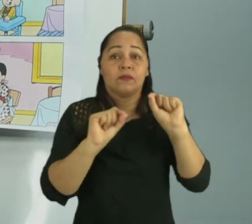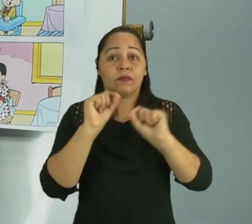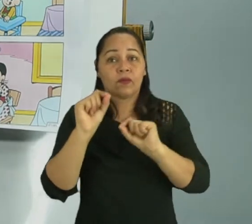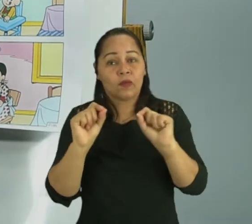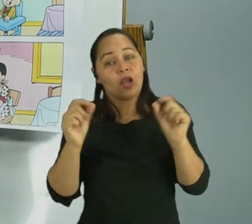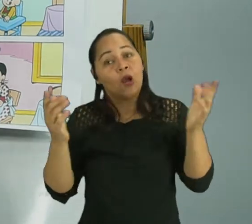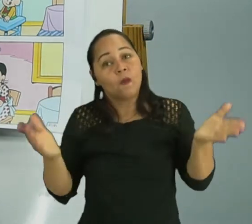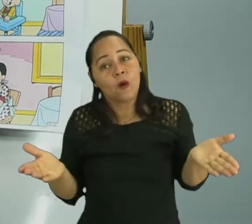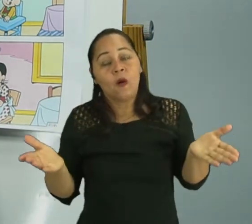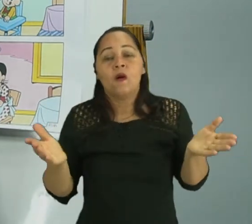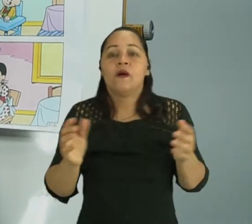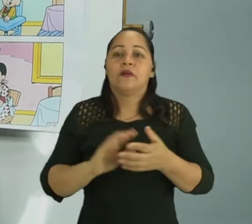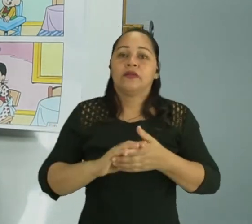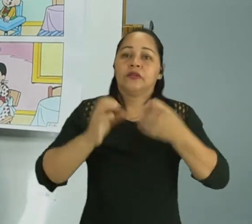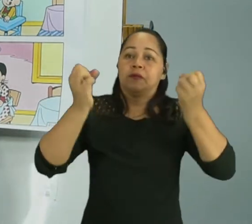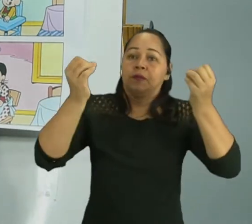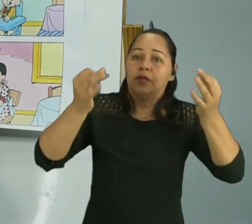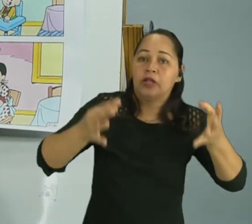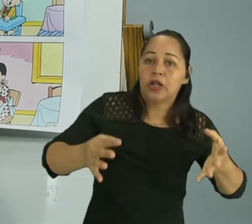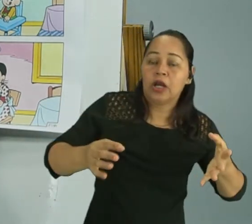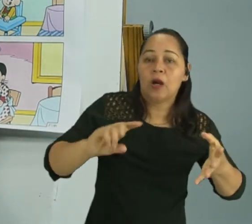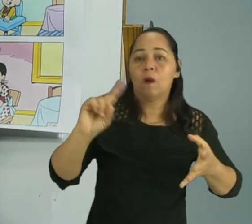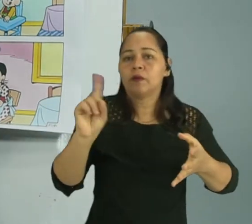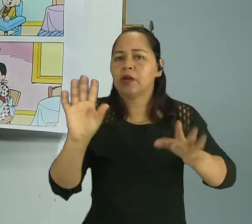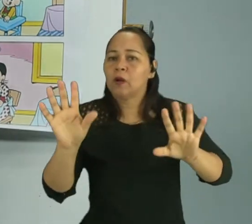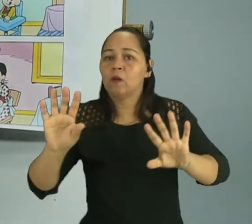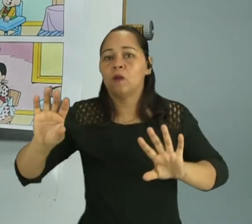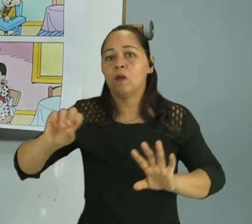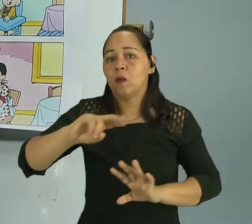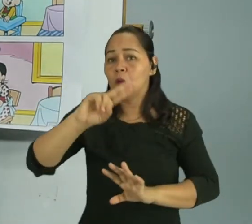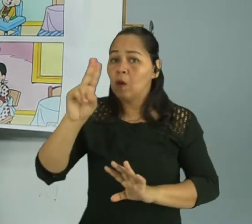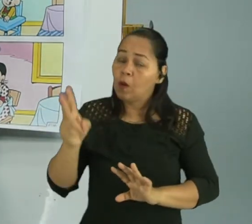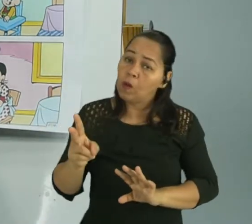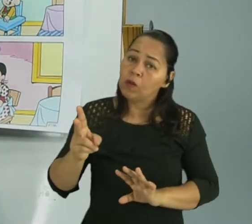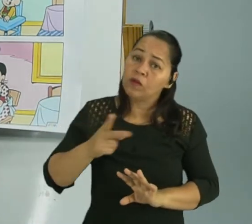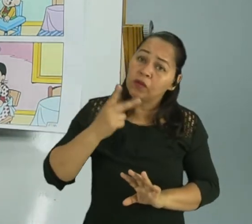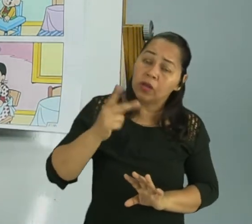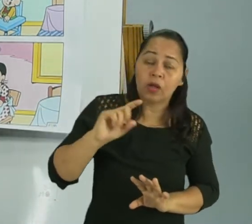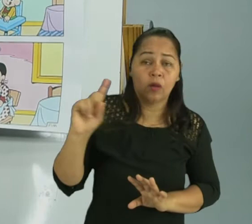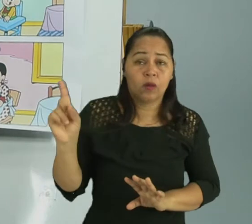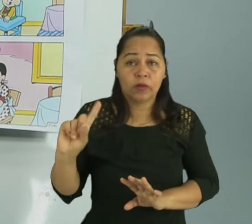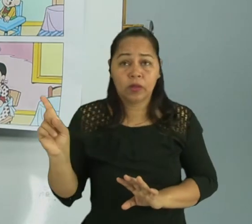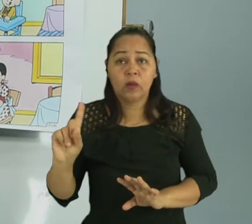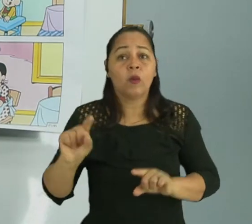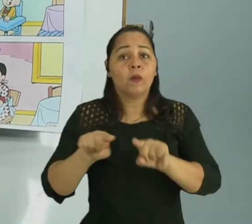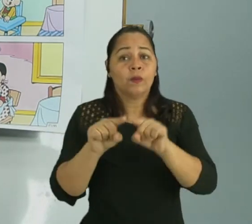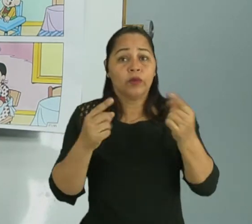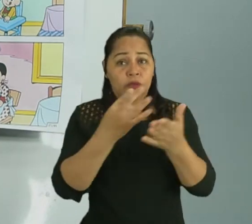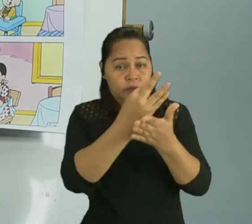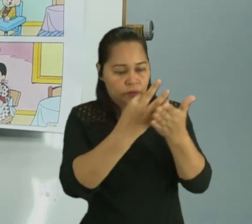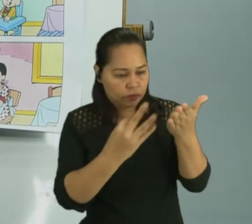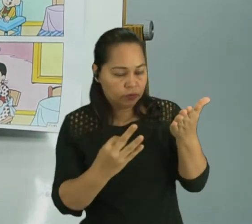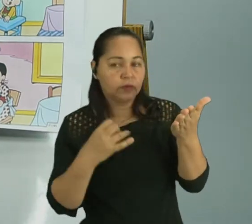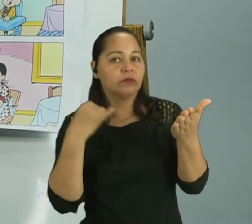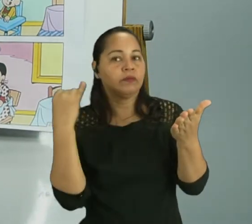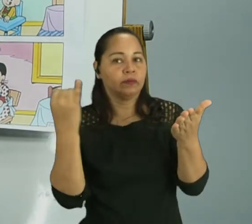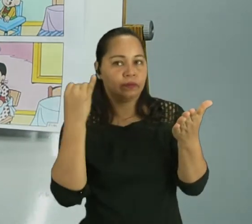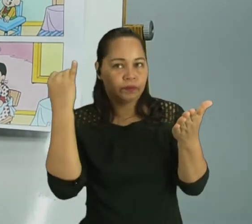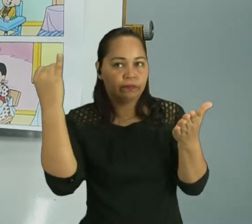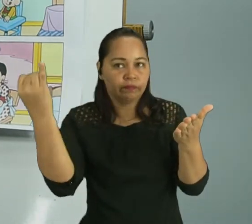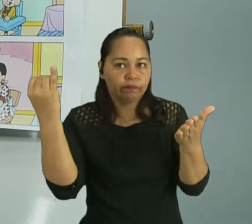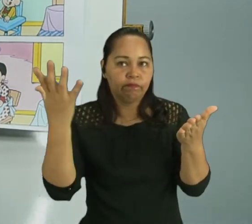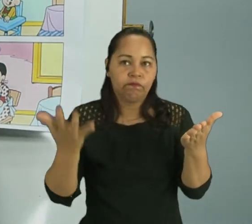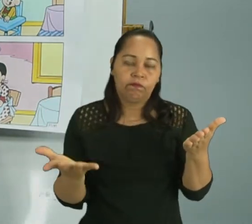verbal. A expressão dentro de um texto desse é bastante importante.